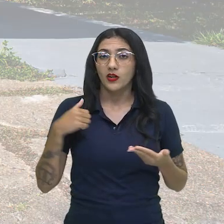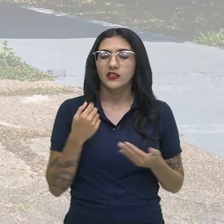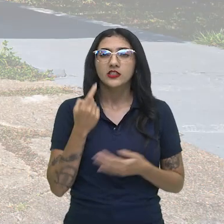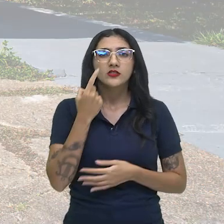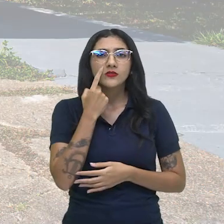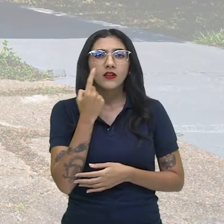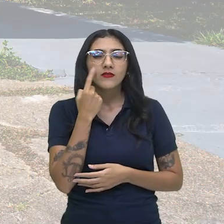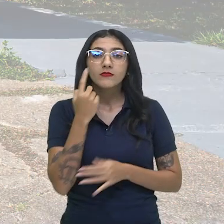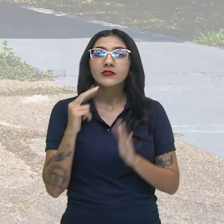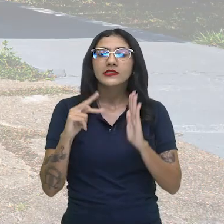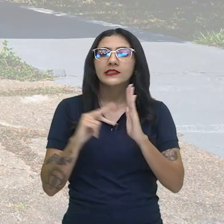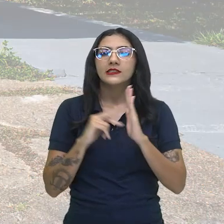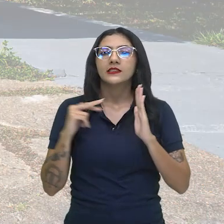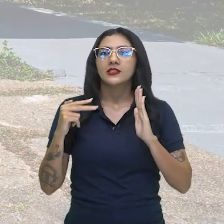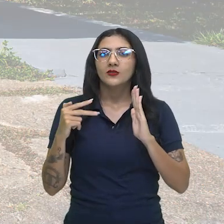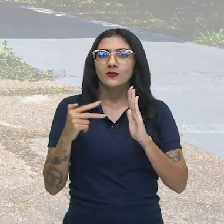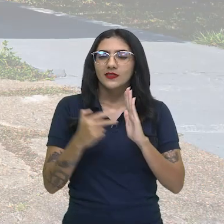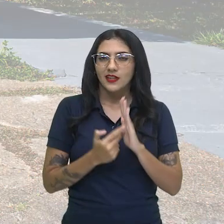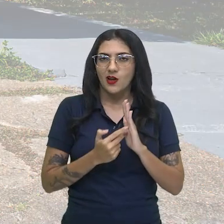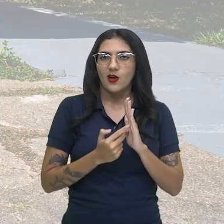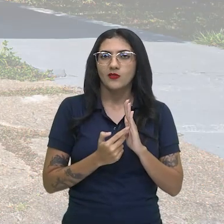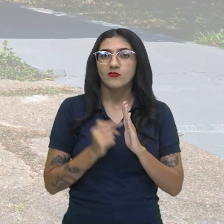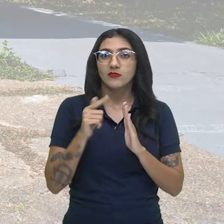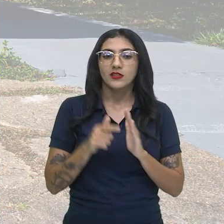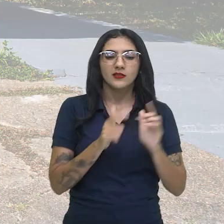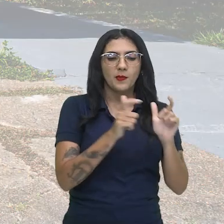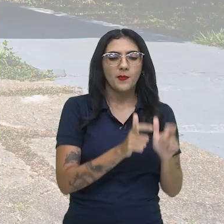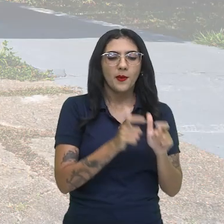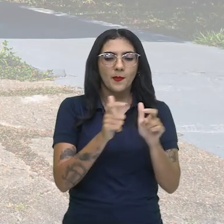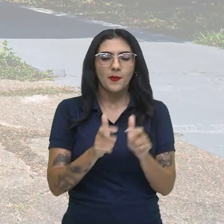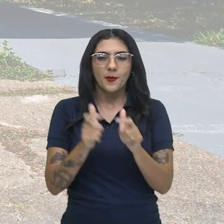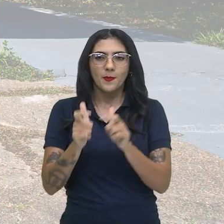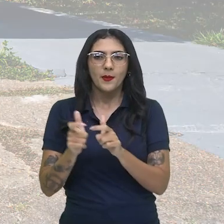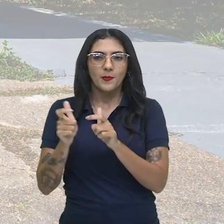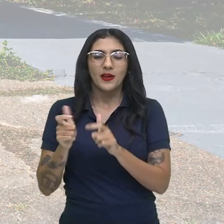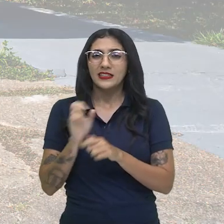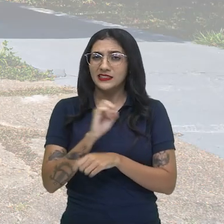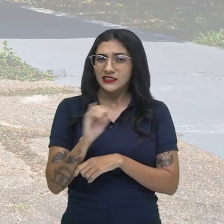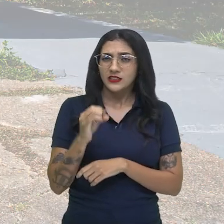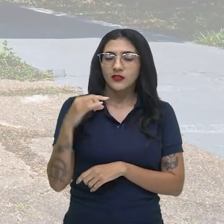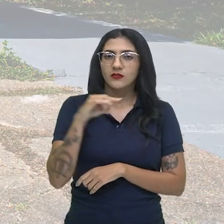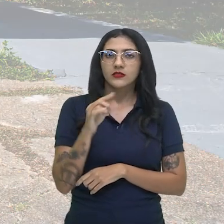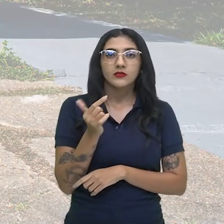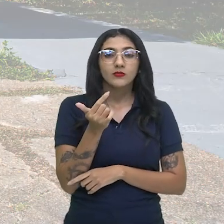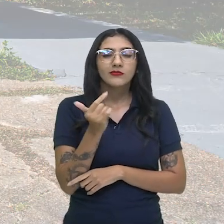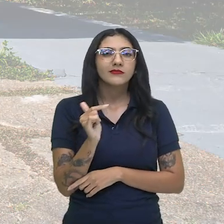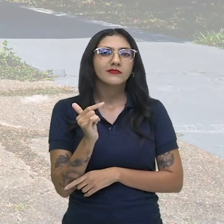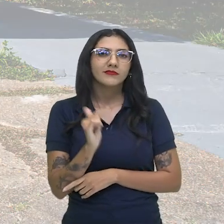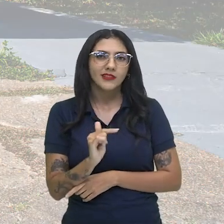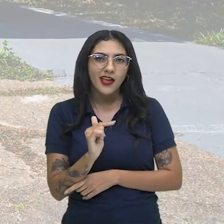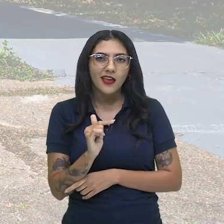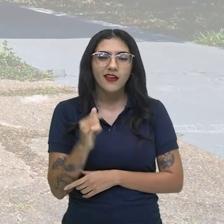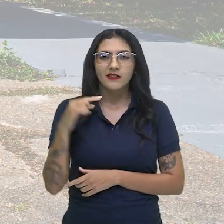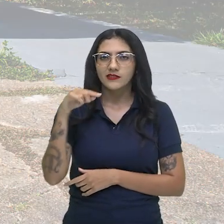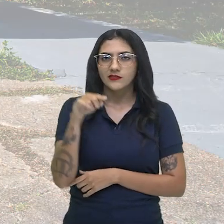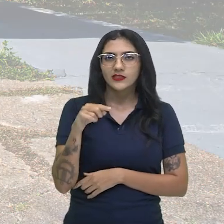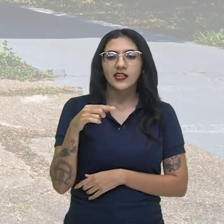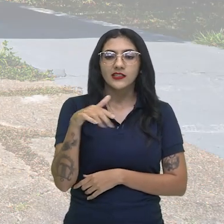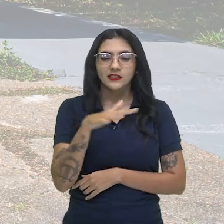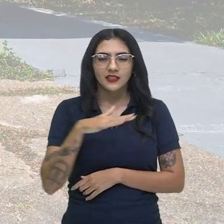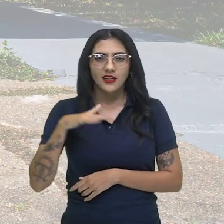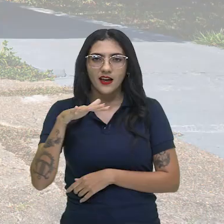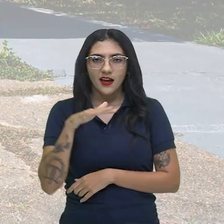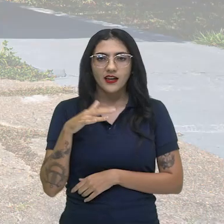significado desses coletores. Se você não tiver aí próximo da sua cidade, do seu local aí que você